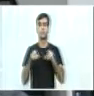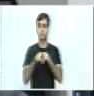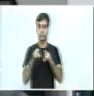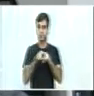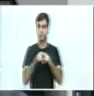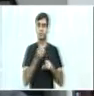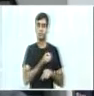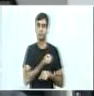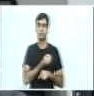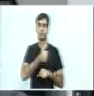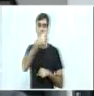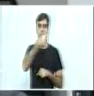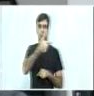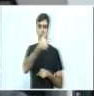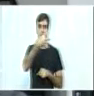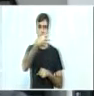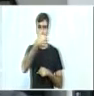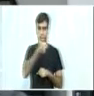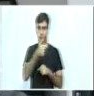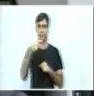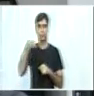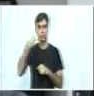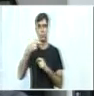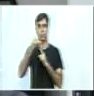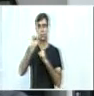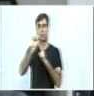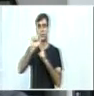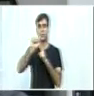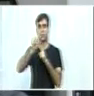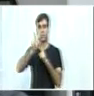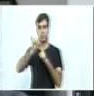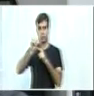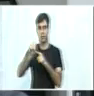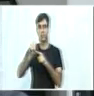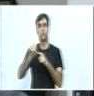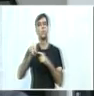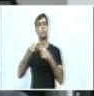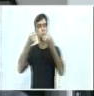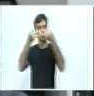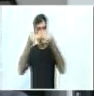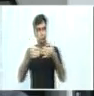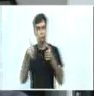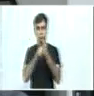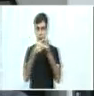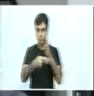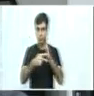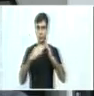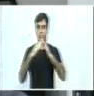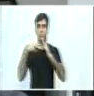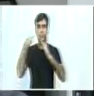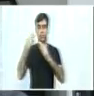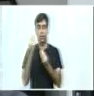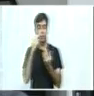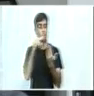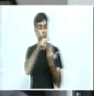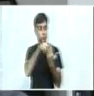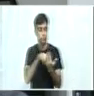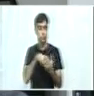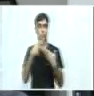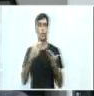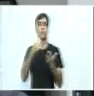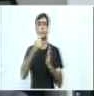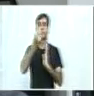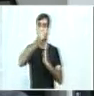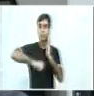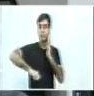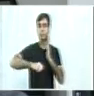Indicação 241 do vereador Sávio José, que encaminha a esta casa cópia do processo de licitação para a contratação